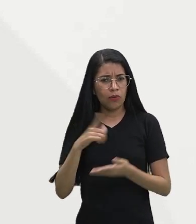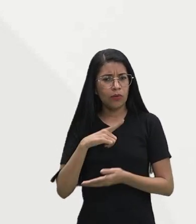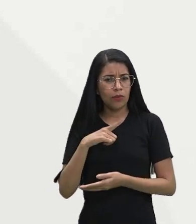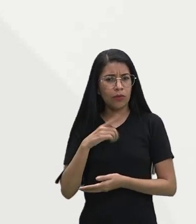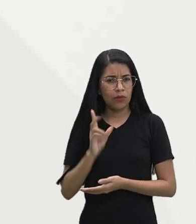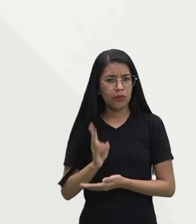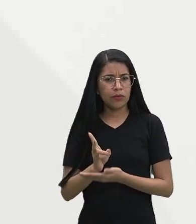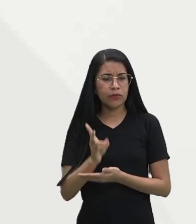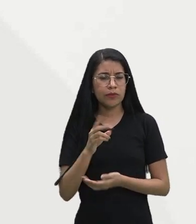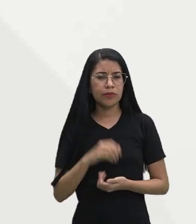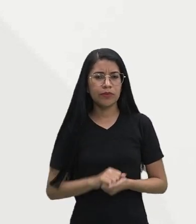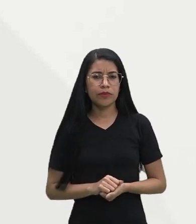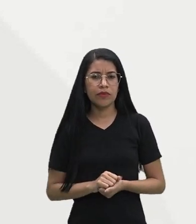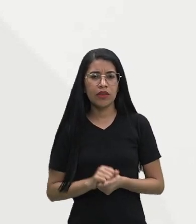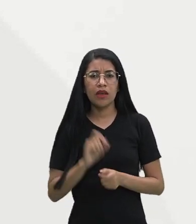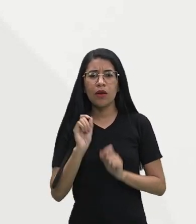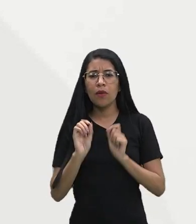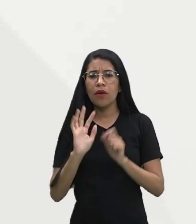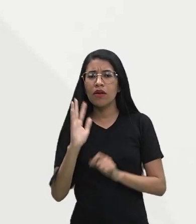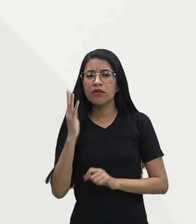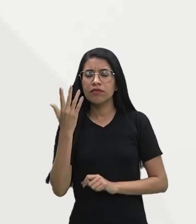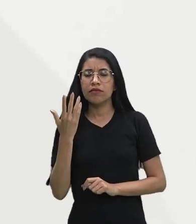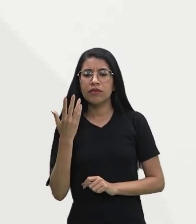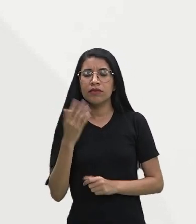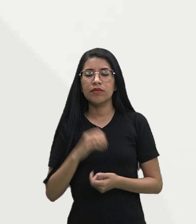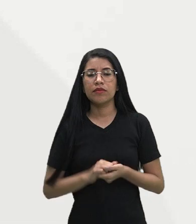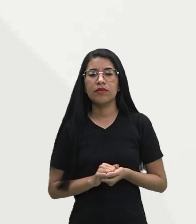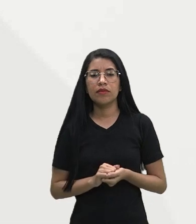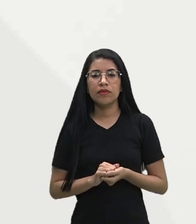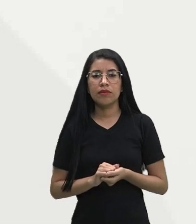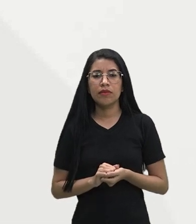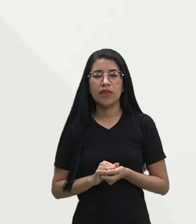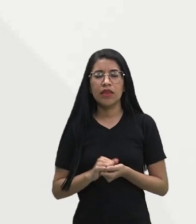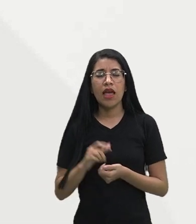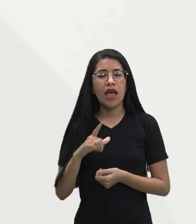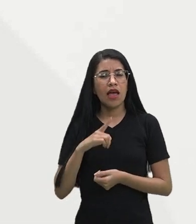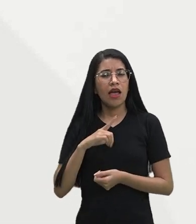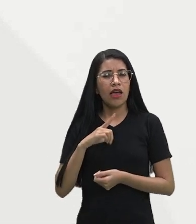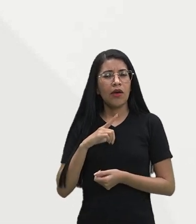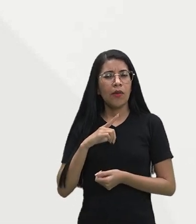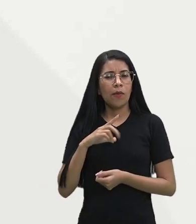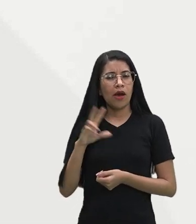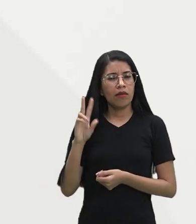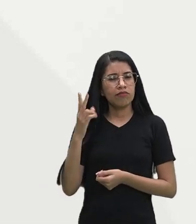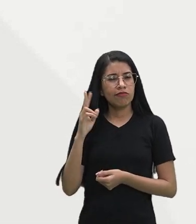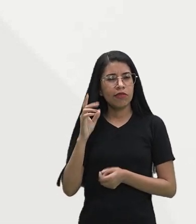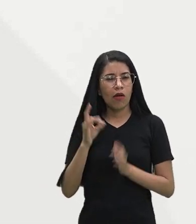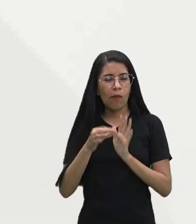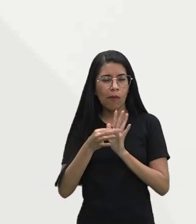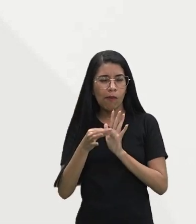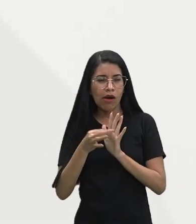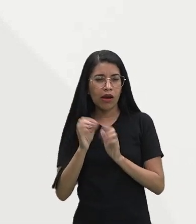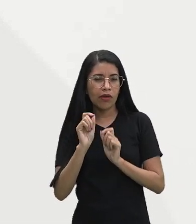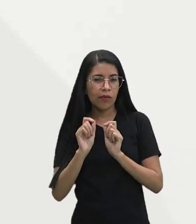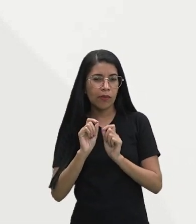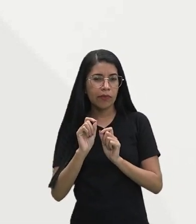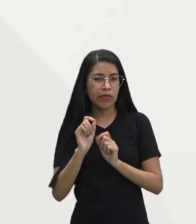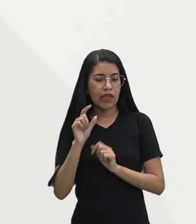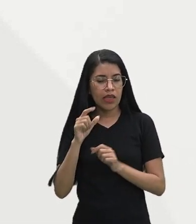hoje. E aí o que aconteceu? Estima-se, tem uma hipótese que